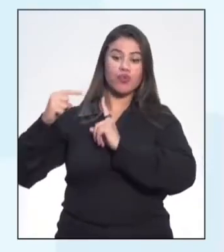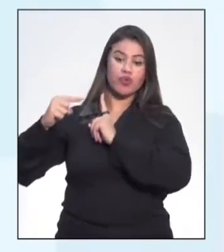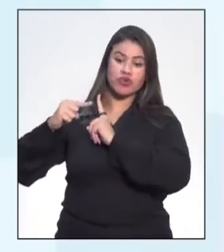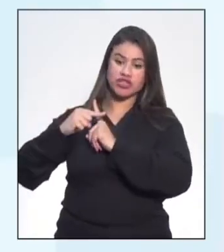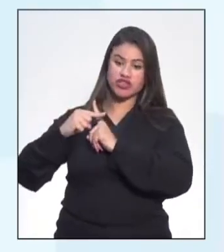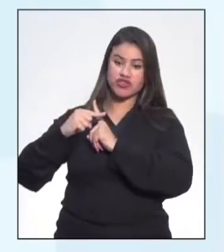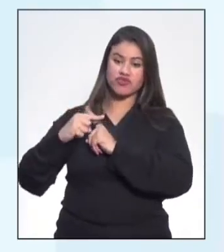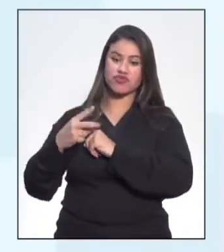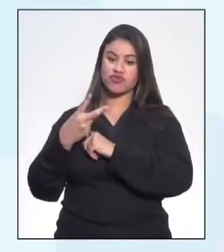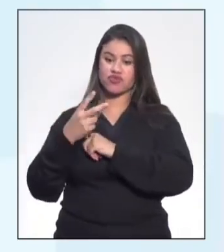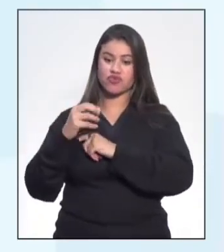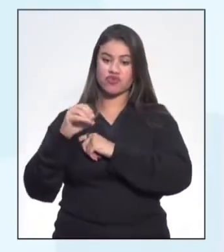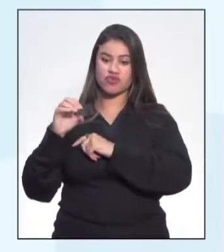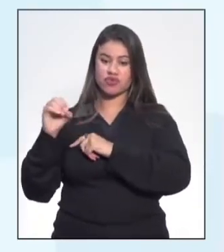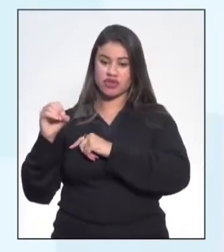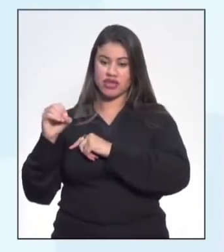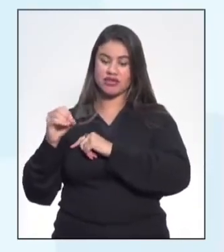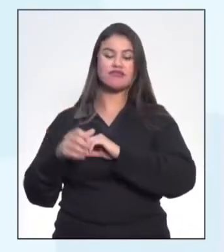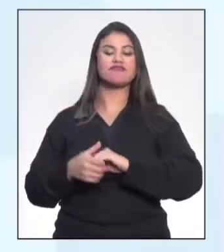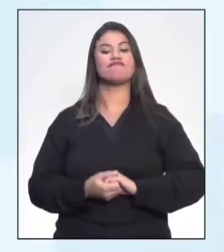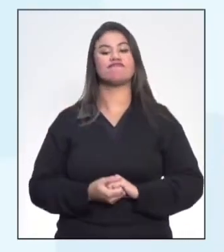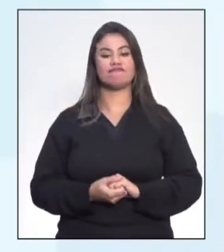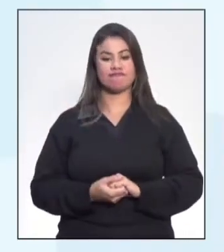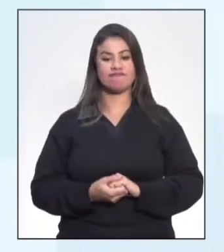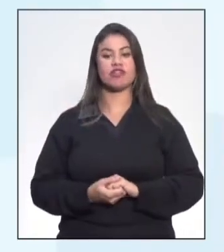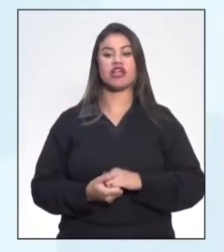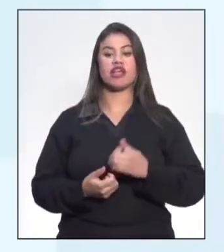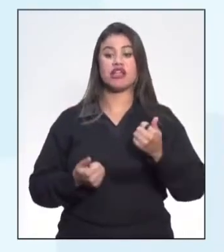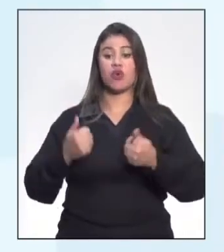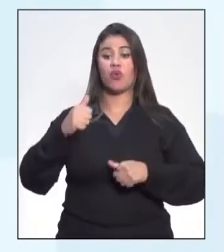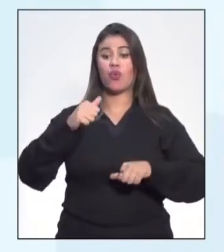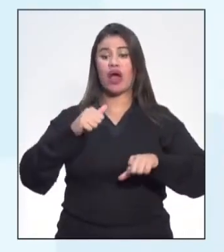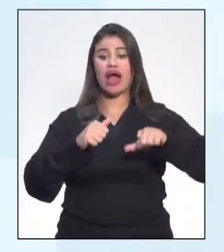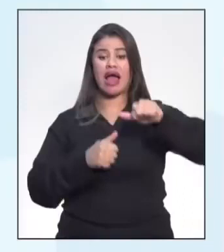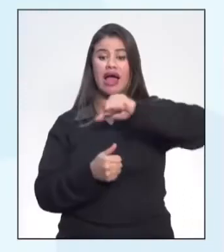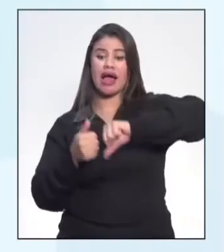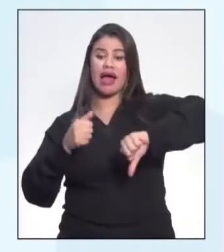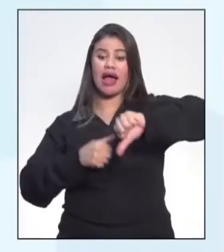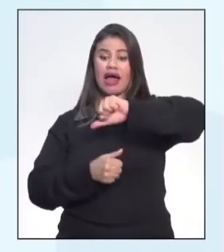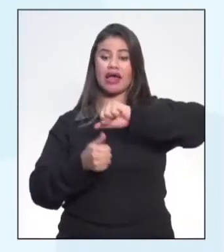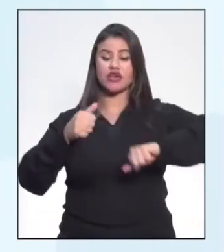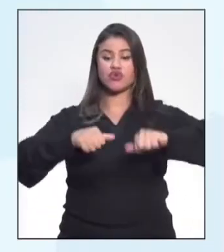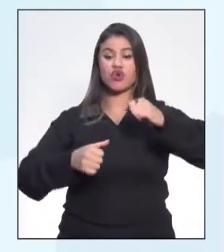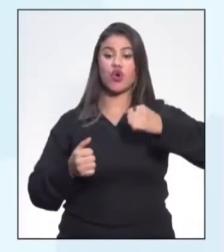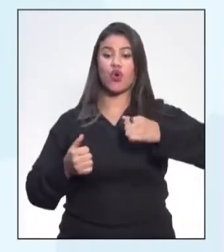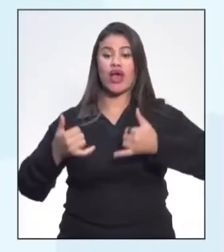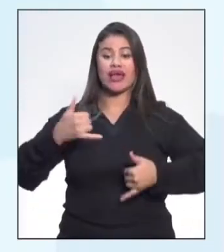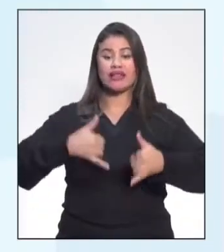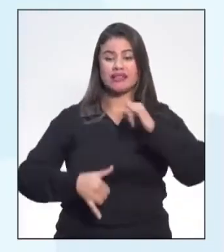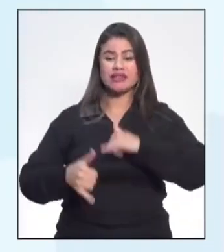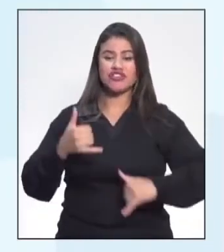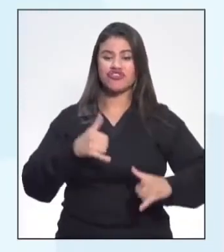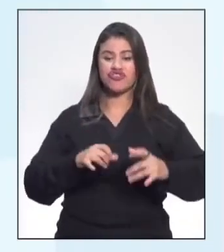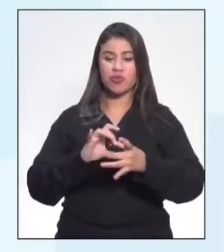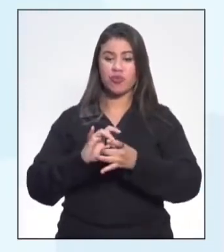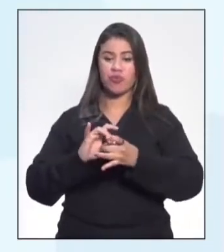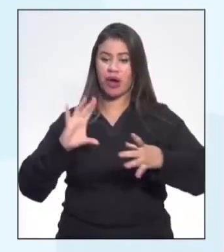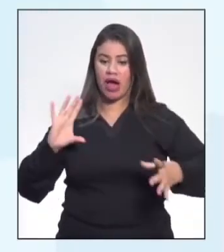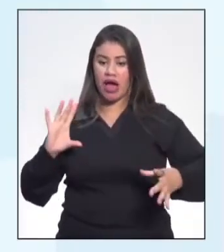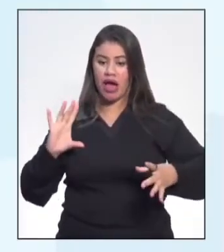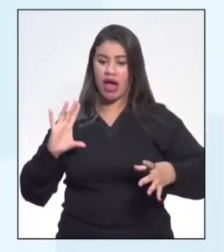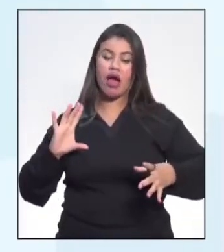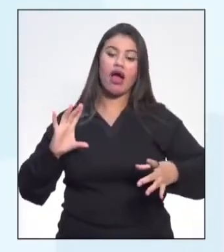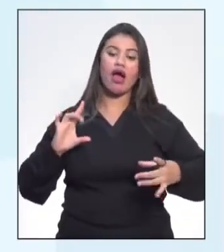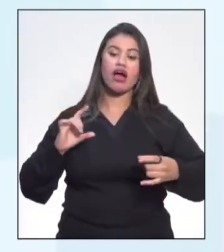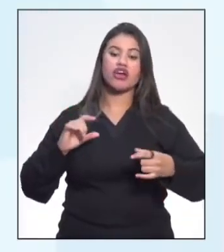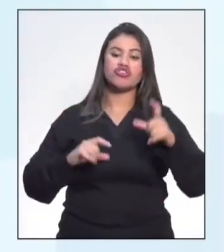valor? 200 calorias. Então, a reação, a energia envolvida na quebra da ligação